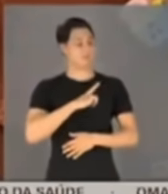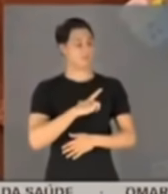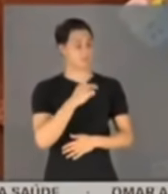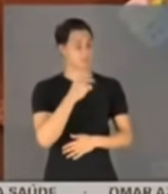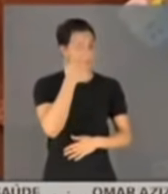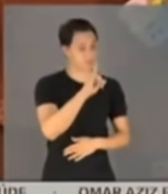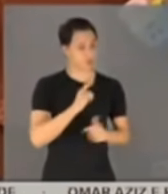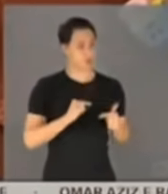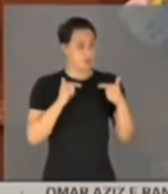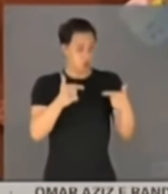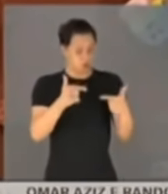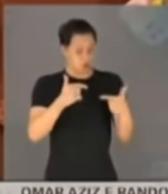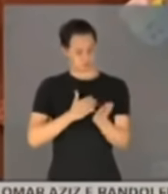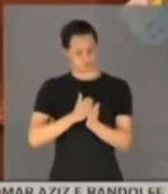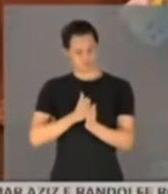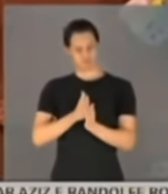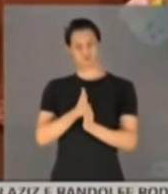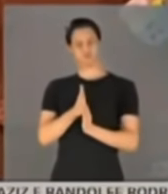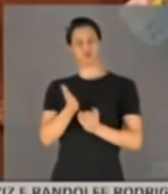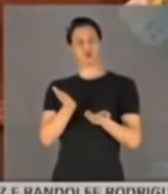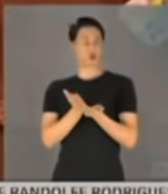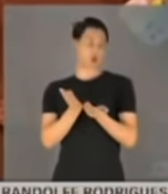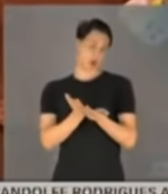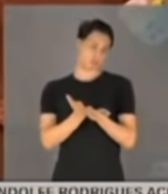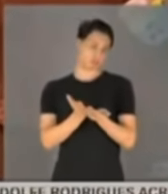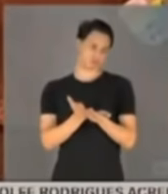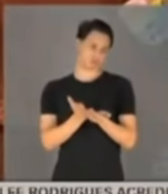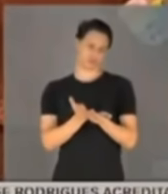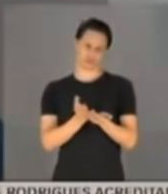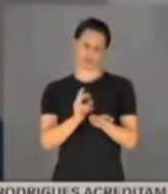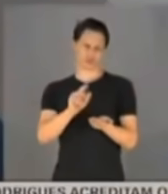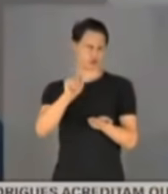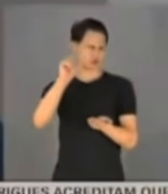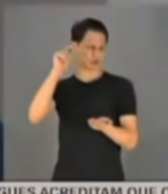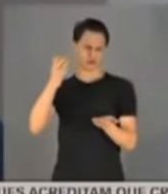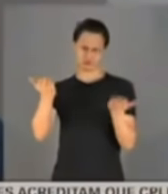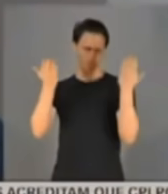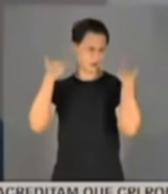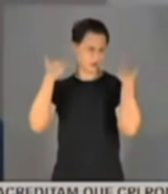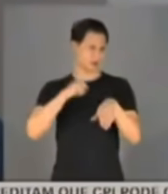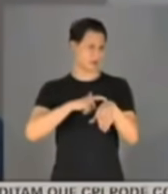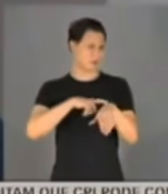conduta o princípio cristão, já passou muito da hora do arrependimento. Agora é hora de punição.